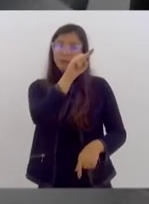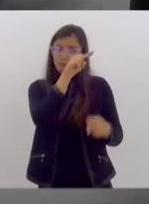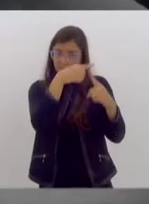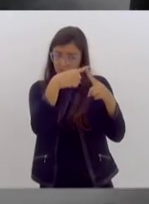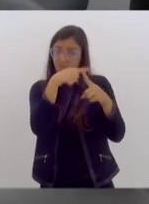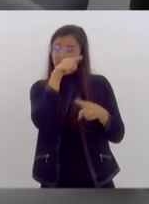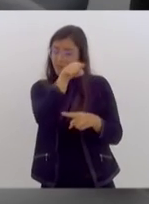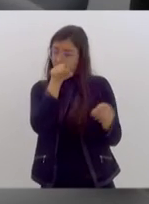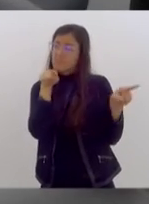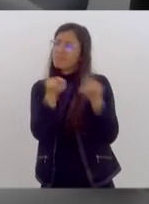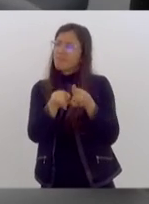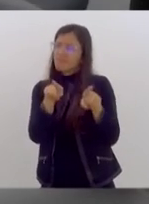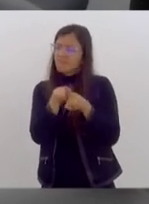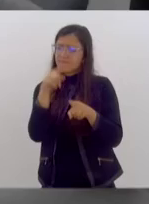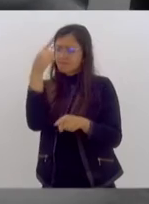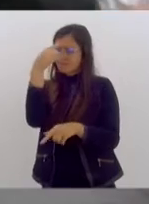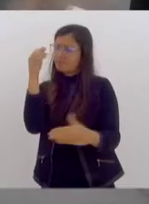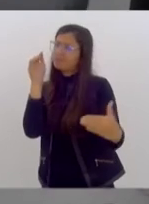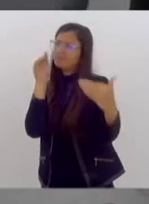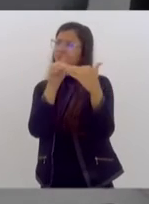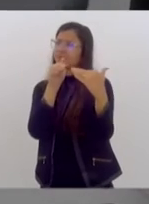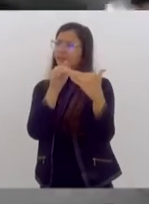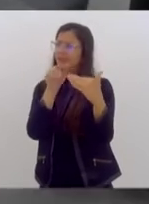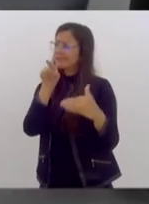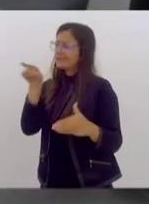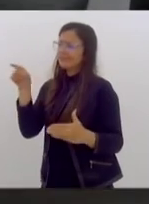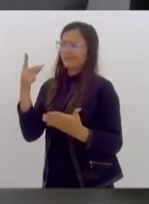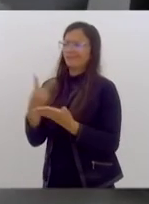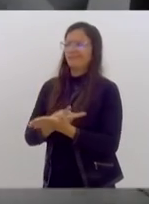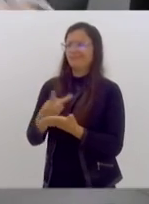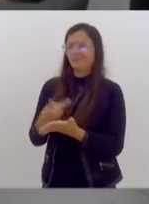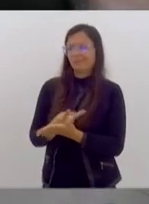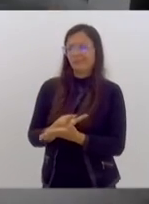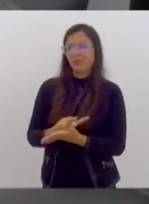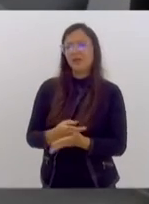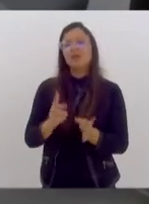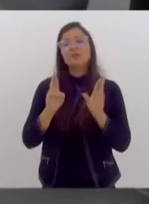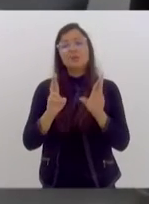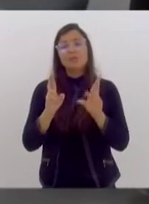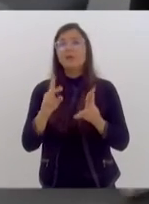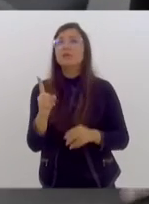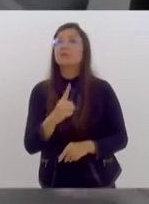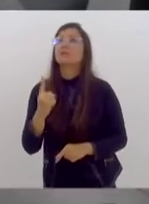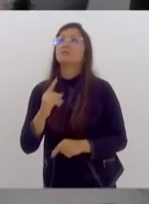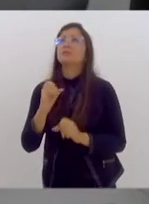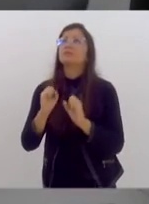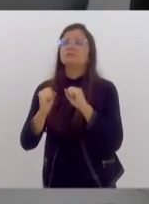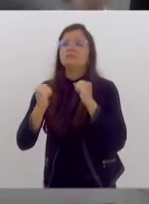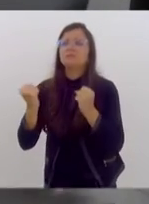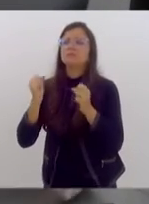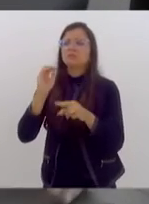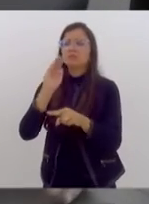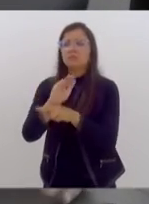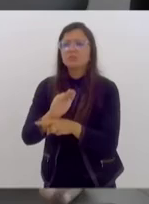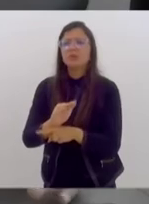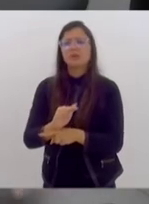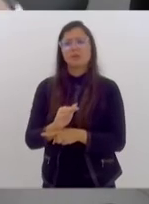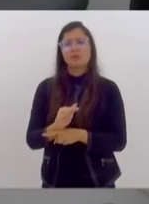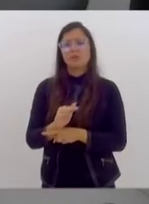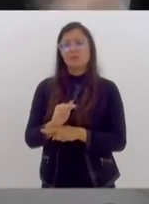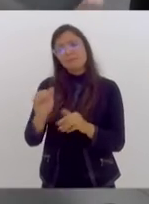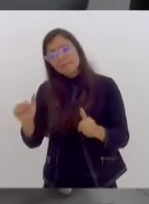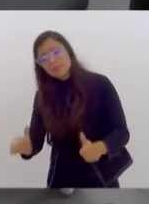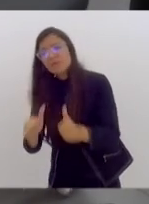e eu espero a gente ter contribuído com as nossas fiscalizações e eu tenho certeza que